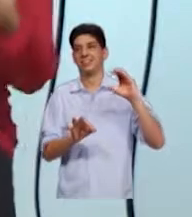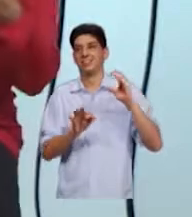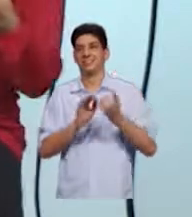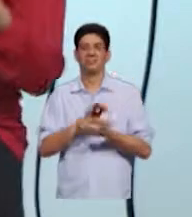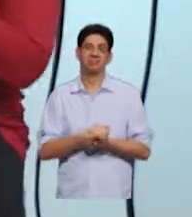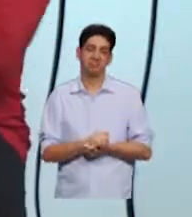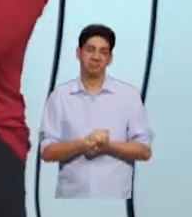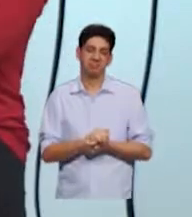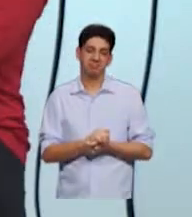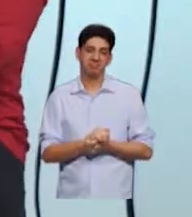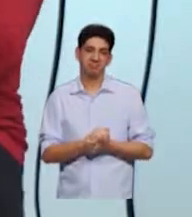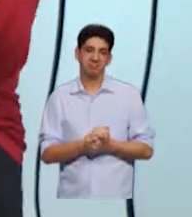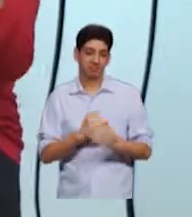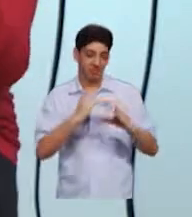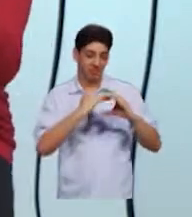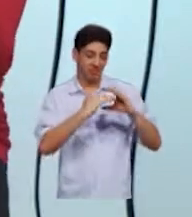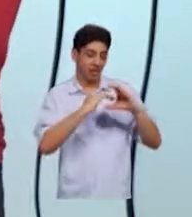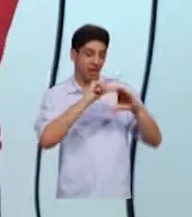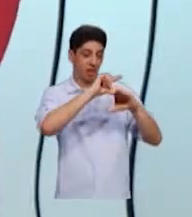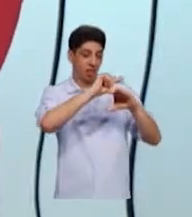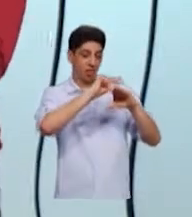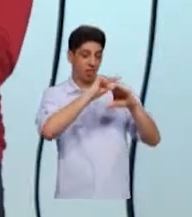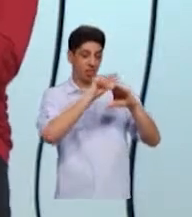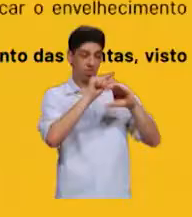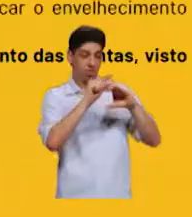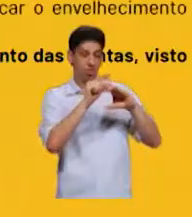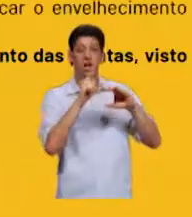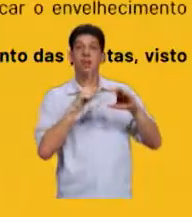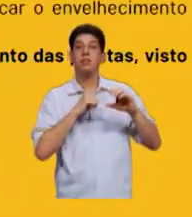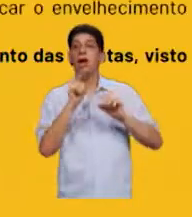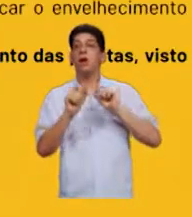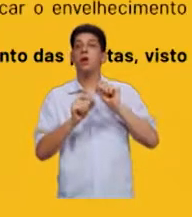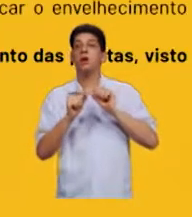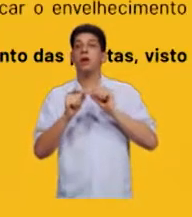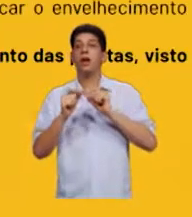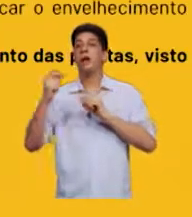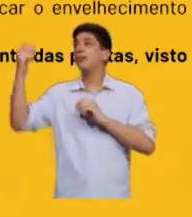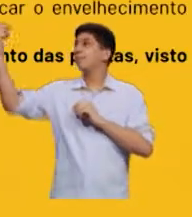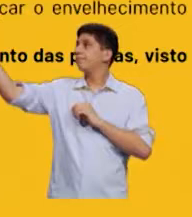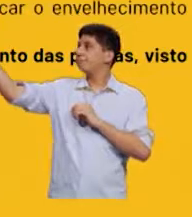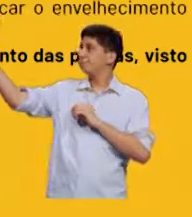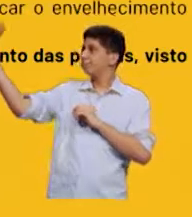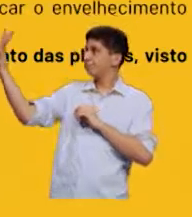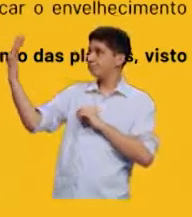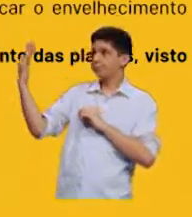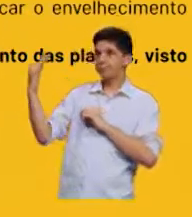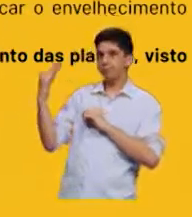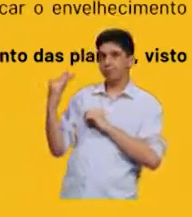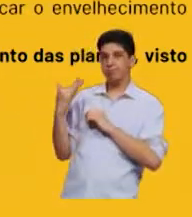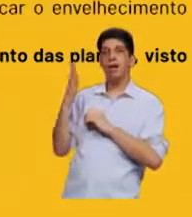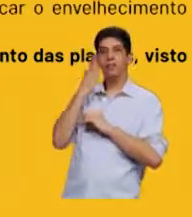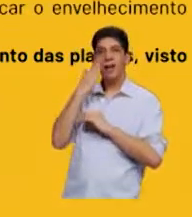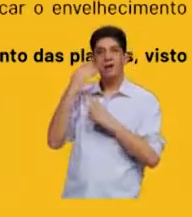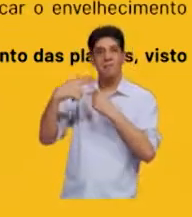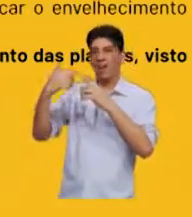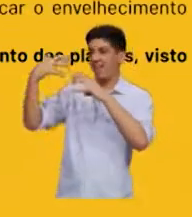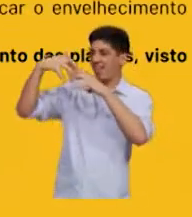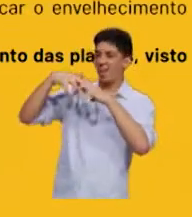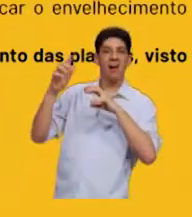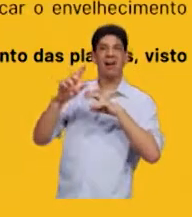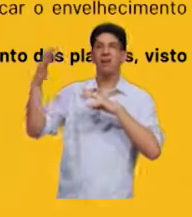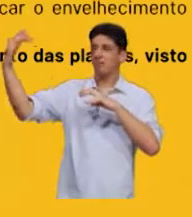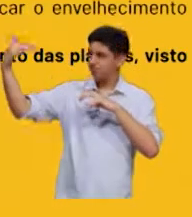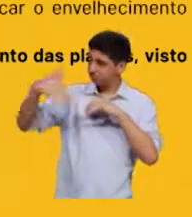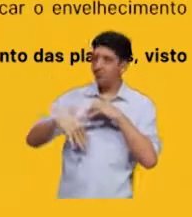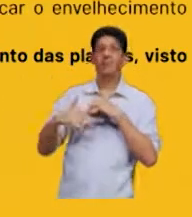A destruição da camada de ozônio, ela provoca um aumento da entrada dos raios ultravioletas na superfície terrestre, em virtude